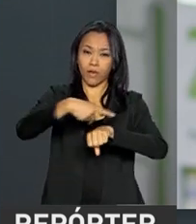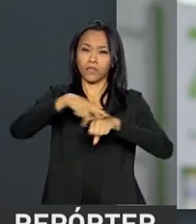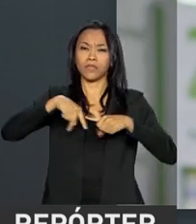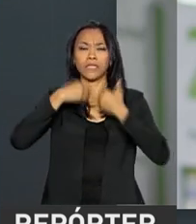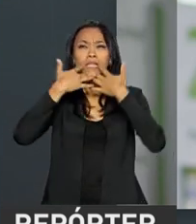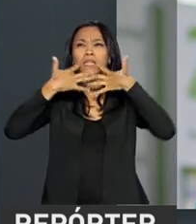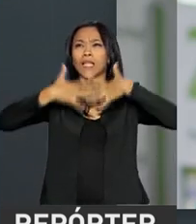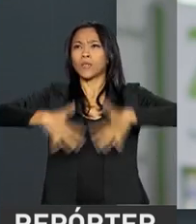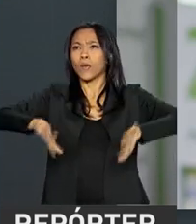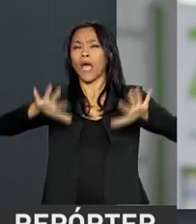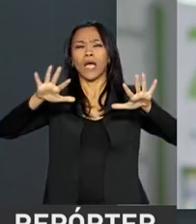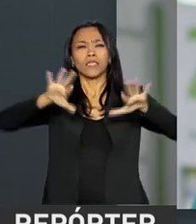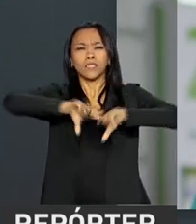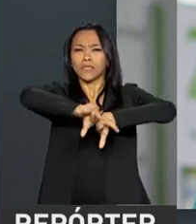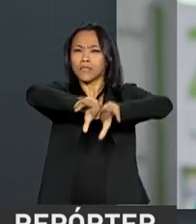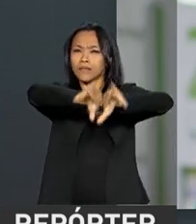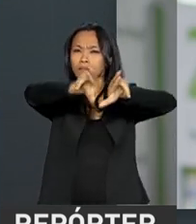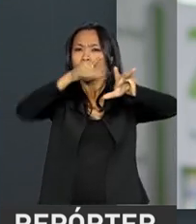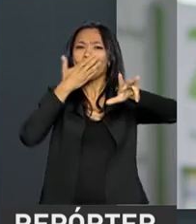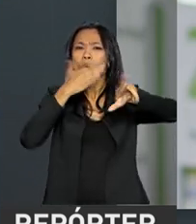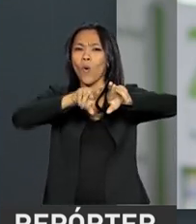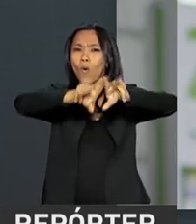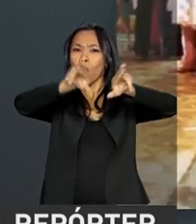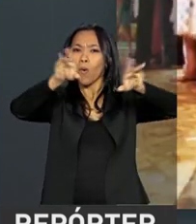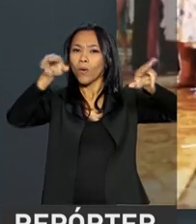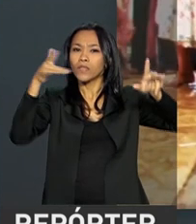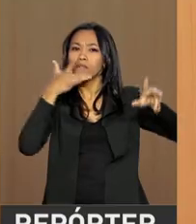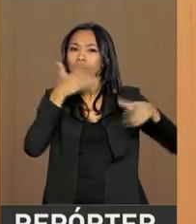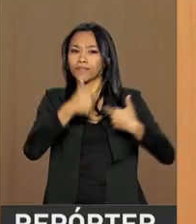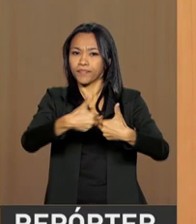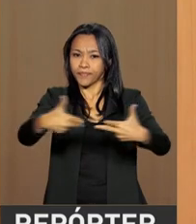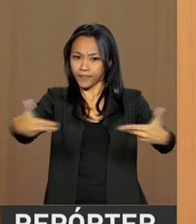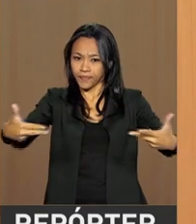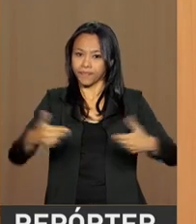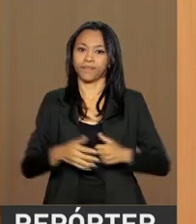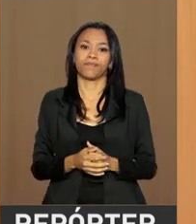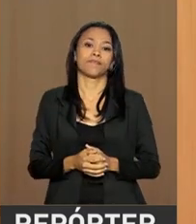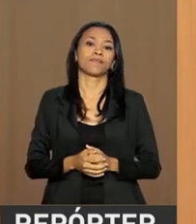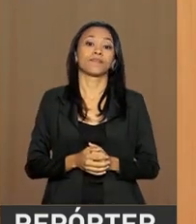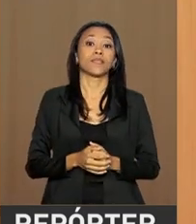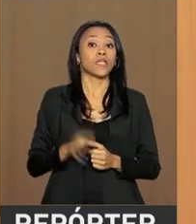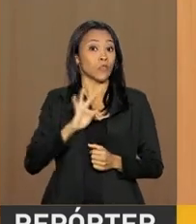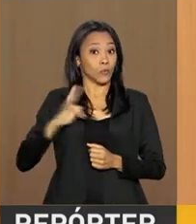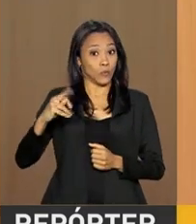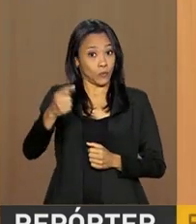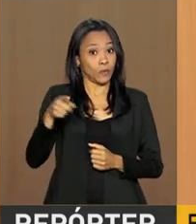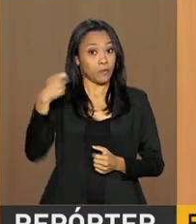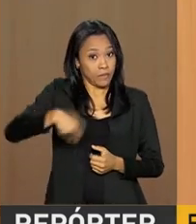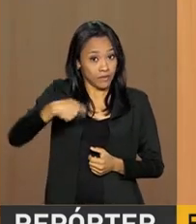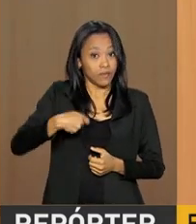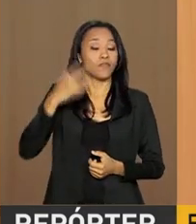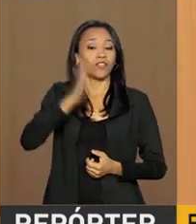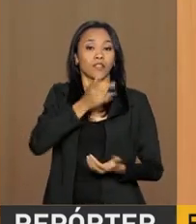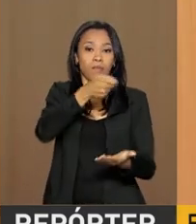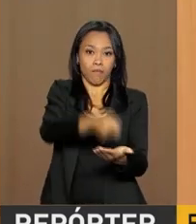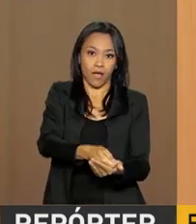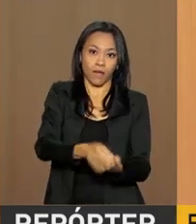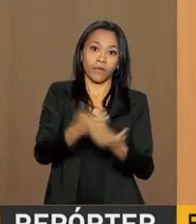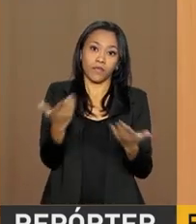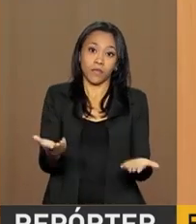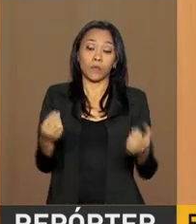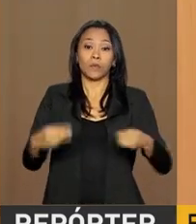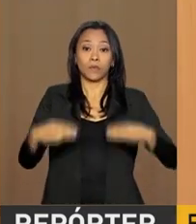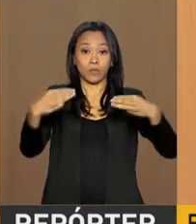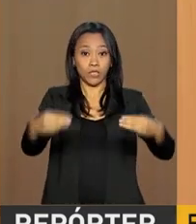planeta rico em cores vítimas e sabores tudo o que eles precisam ter pago além disso o ministério turismo ofereceu